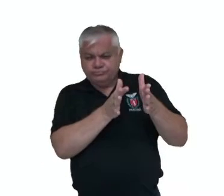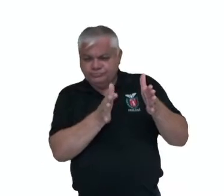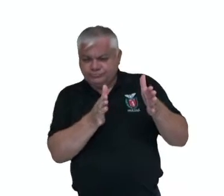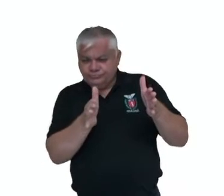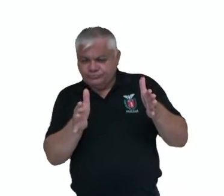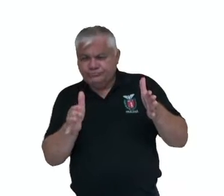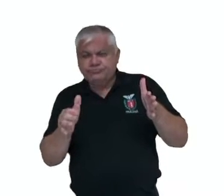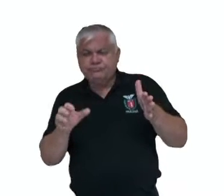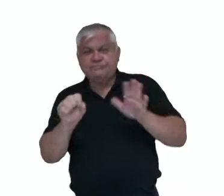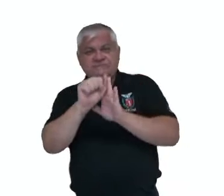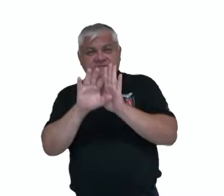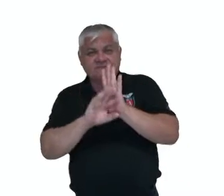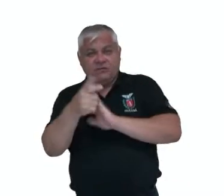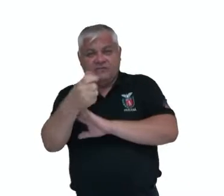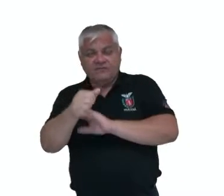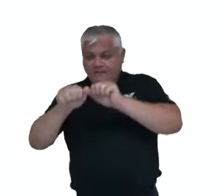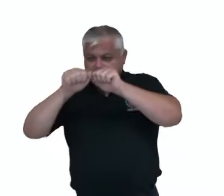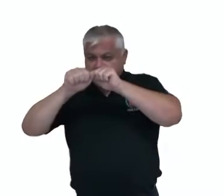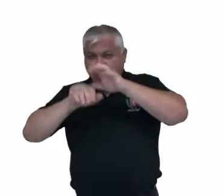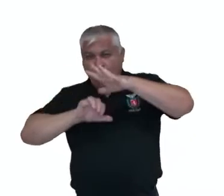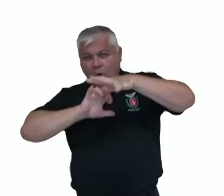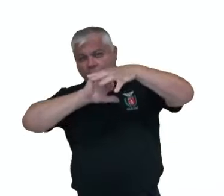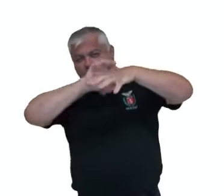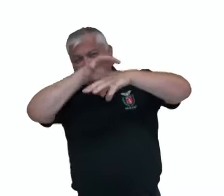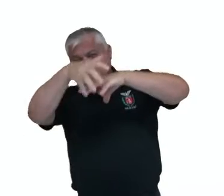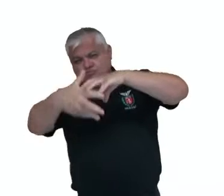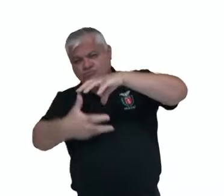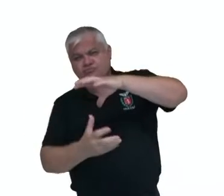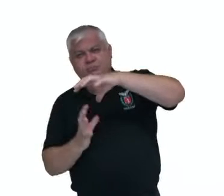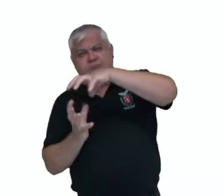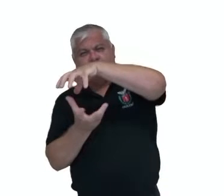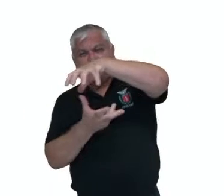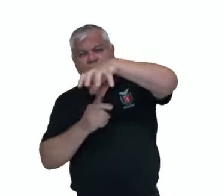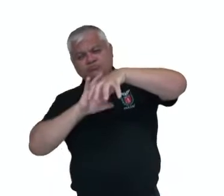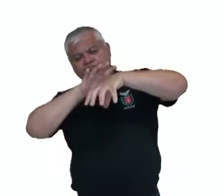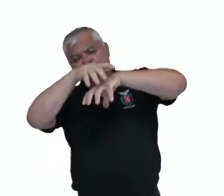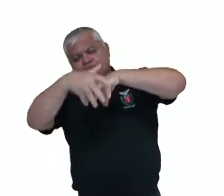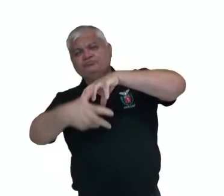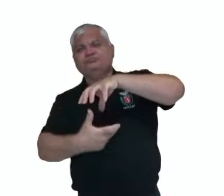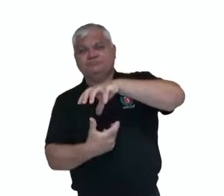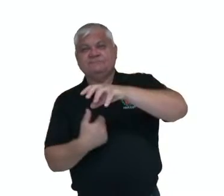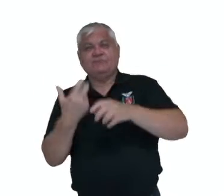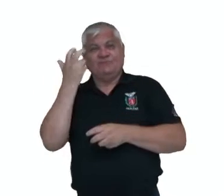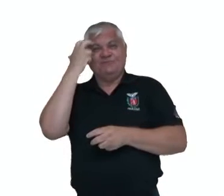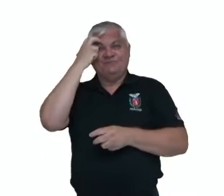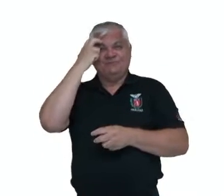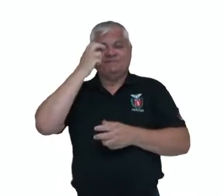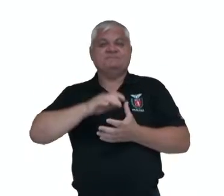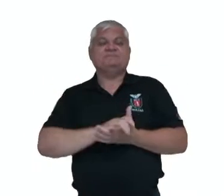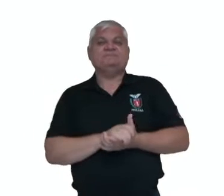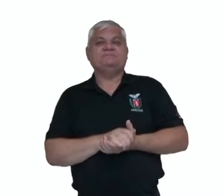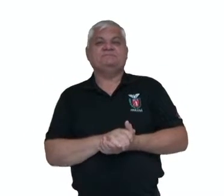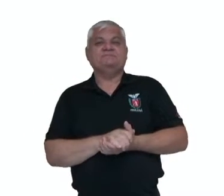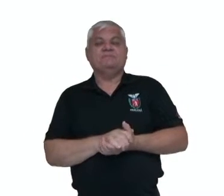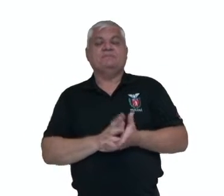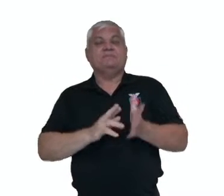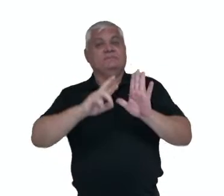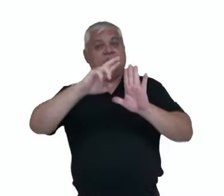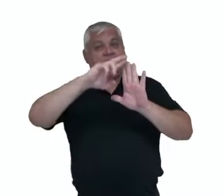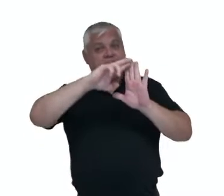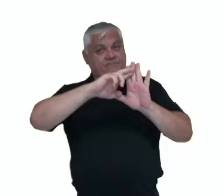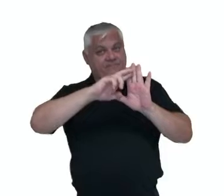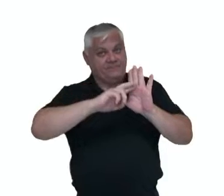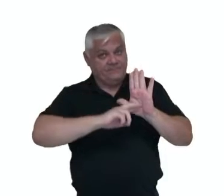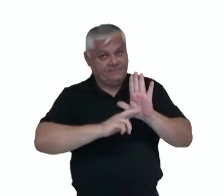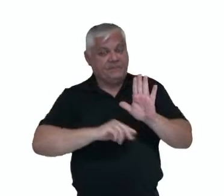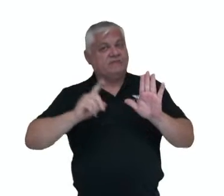se espalhou pelo mundo como uma forma de cultura universal. Com regras